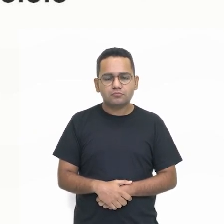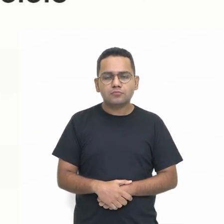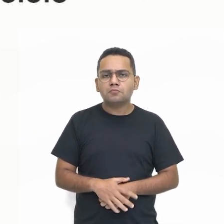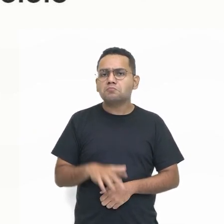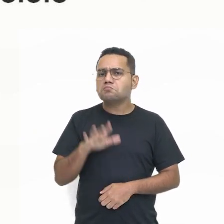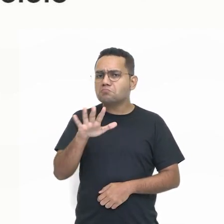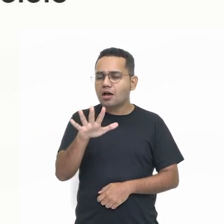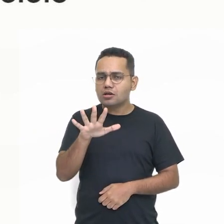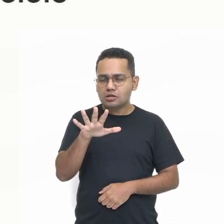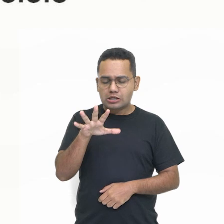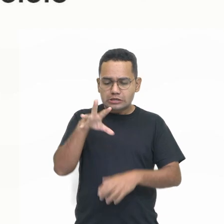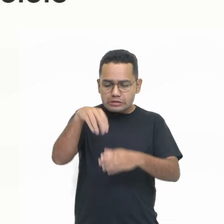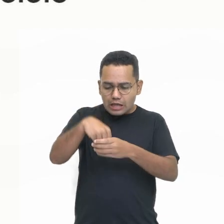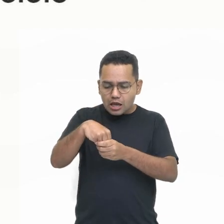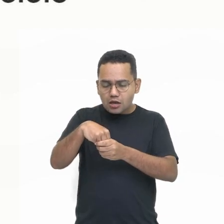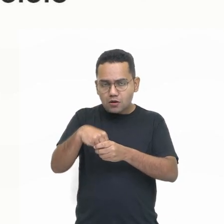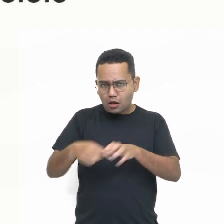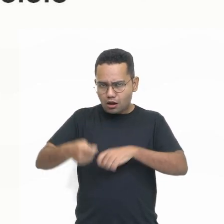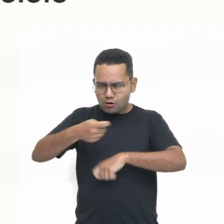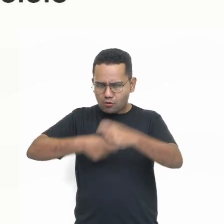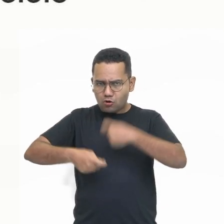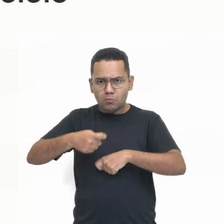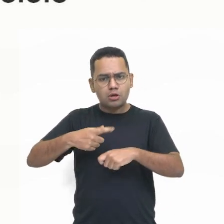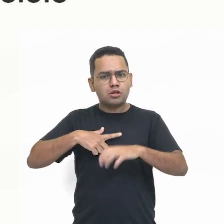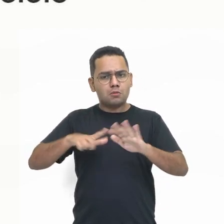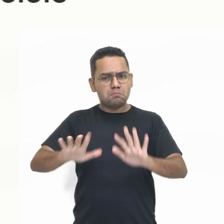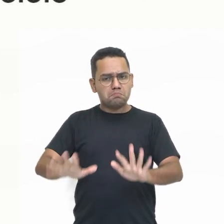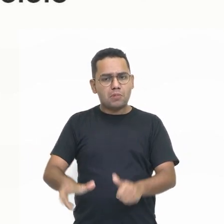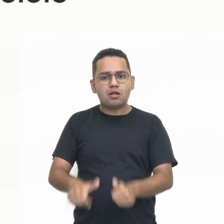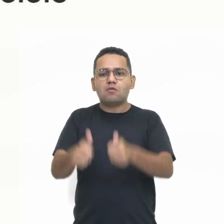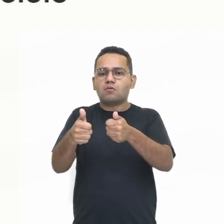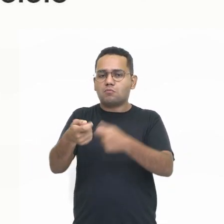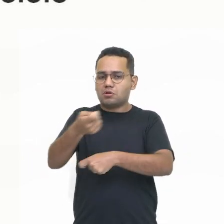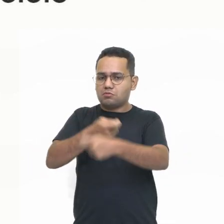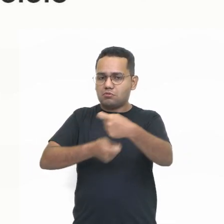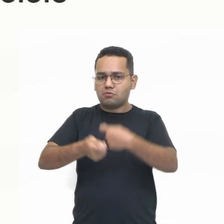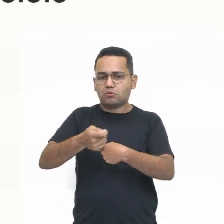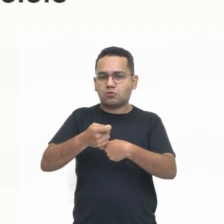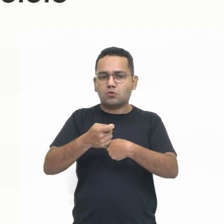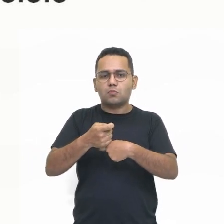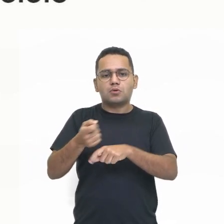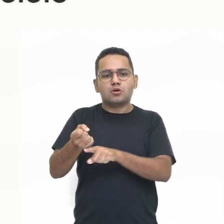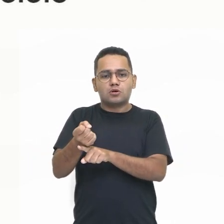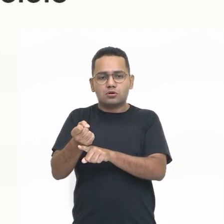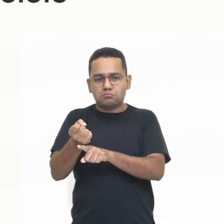Impulsionando, perdoe-me, o desenvolvimento econômico e social do país. A produção